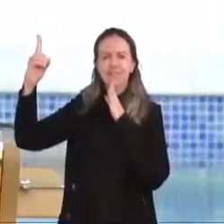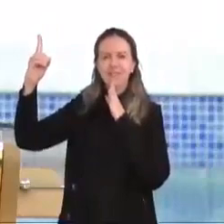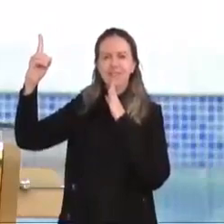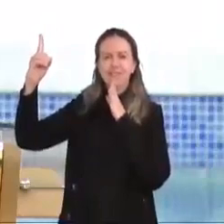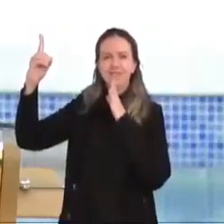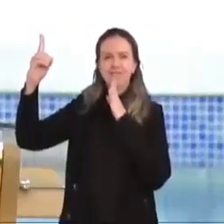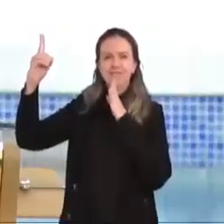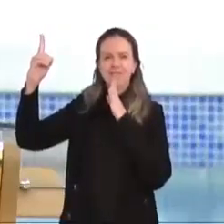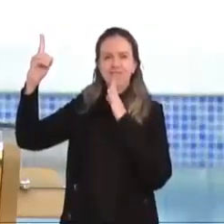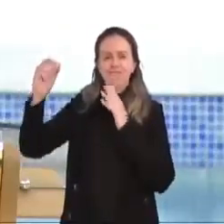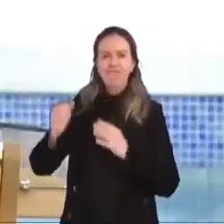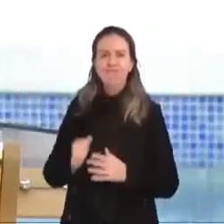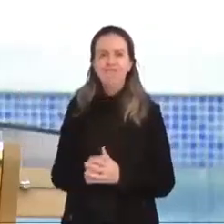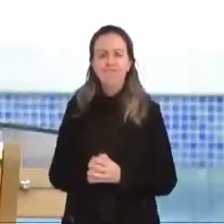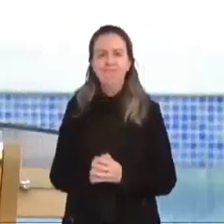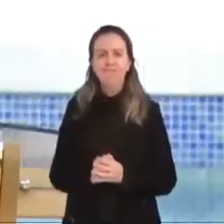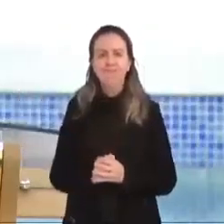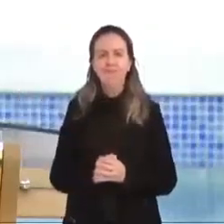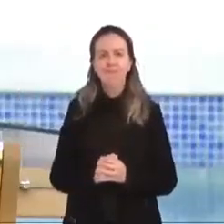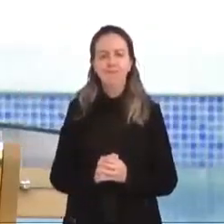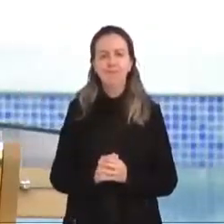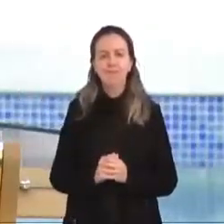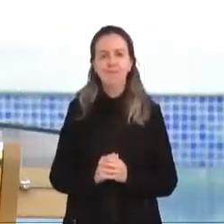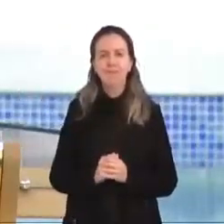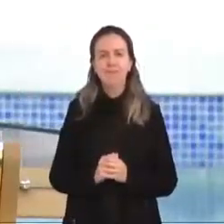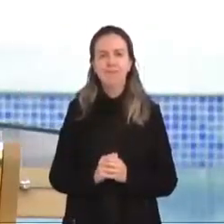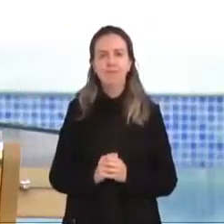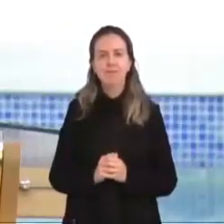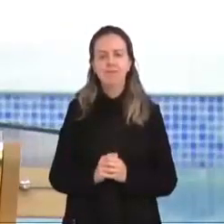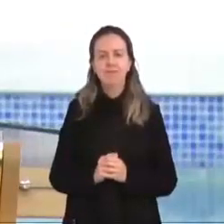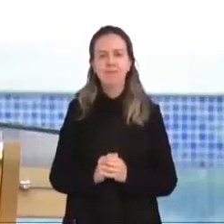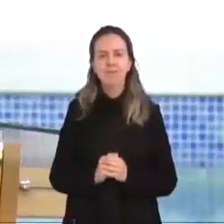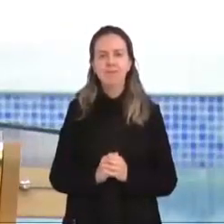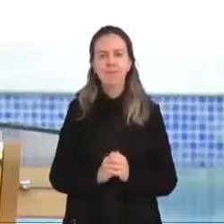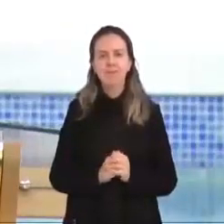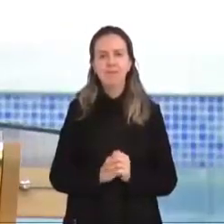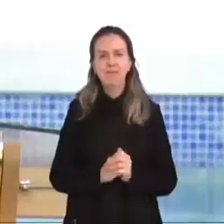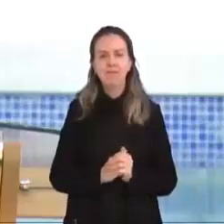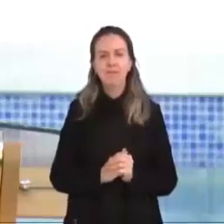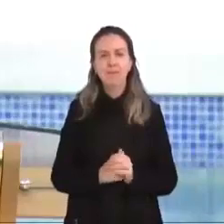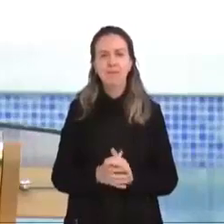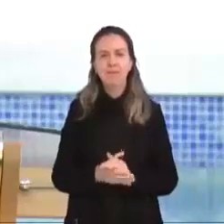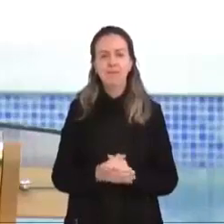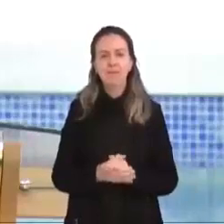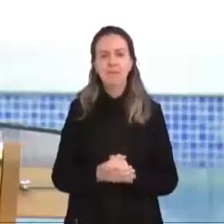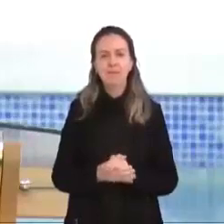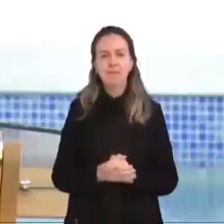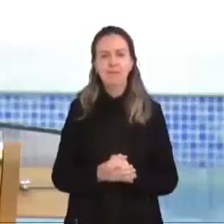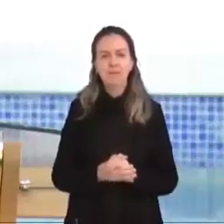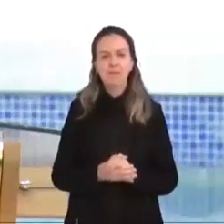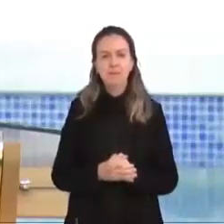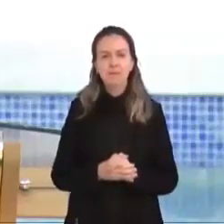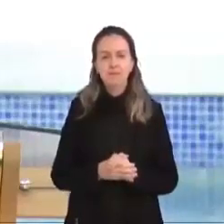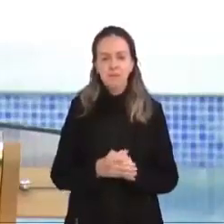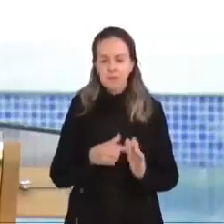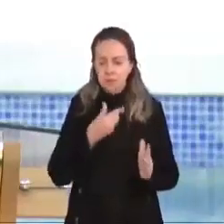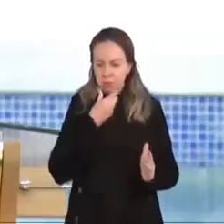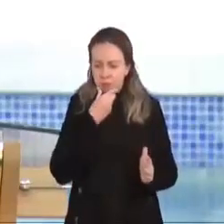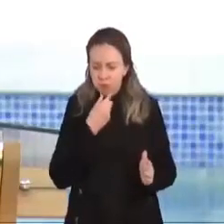nos responde. O versículo 1 começa dizendo: onde é que o profeta estava? Ele